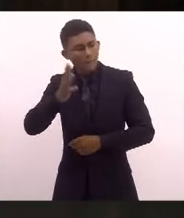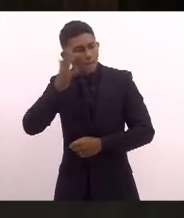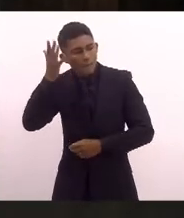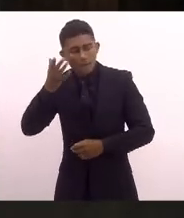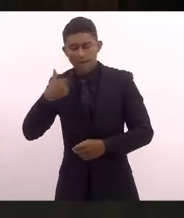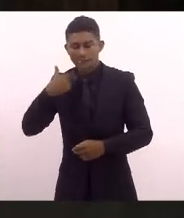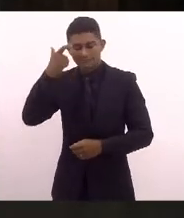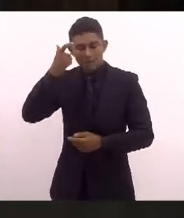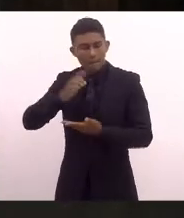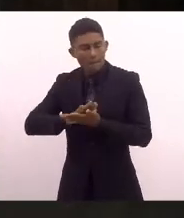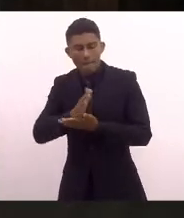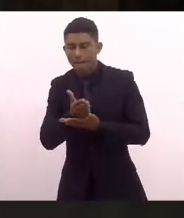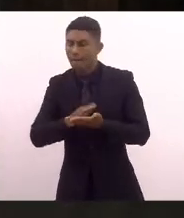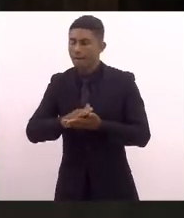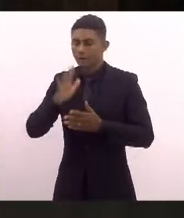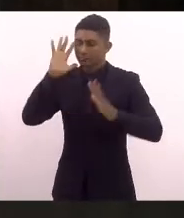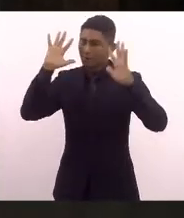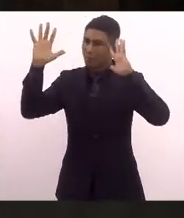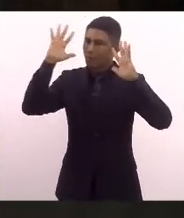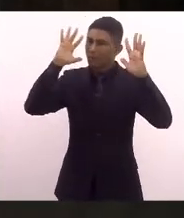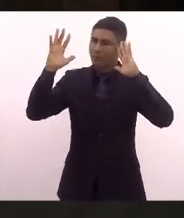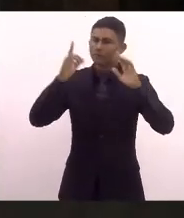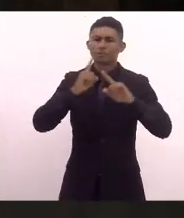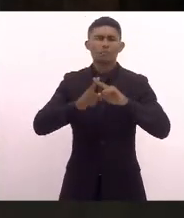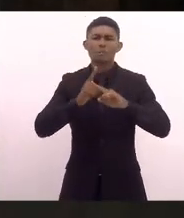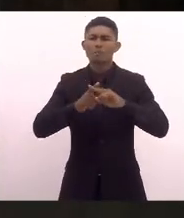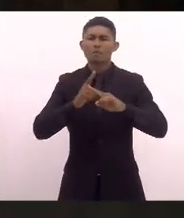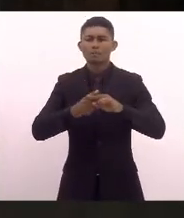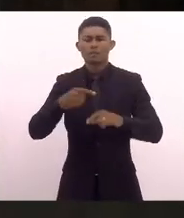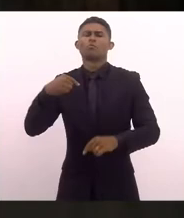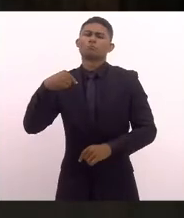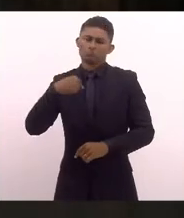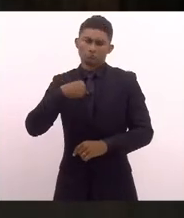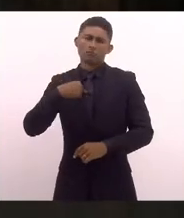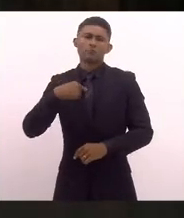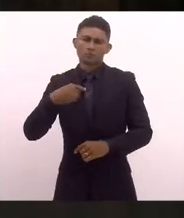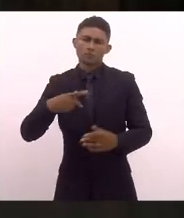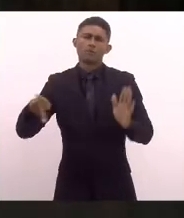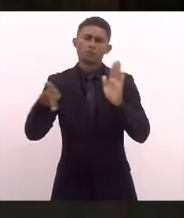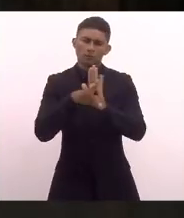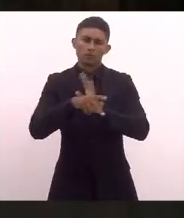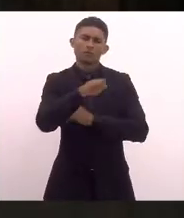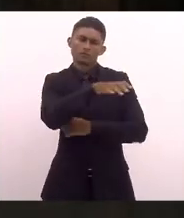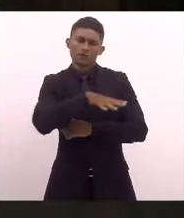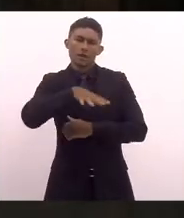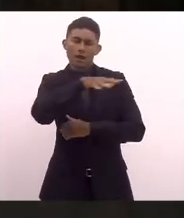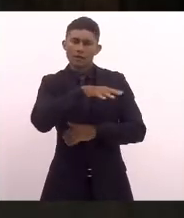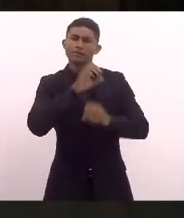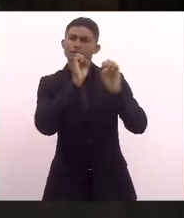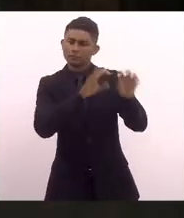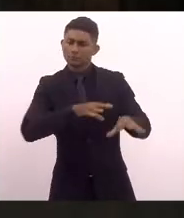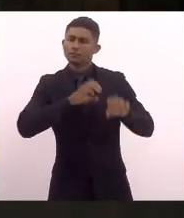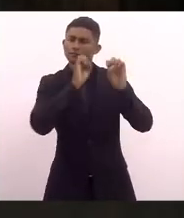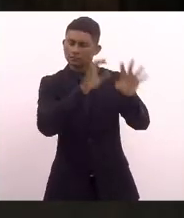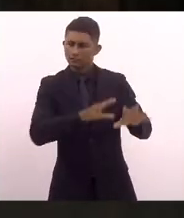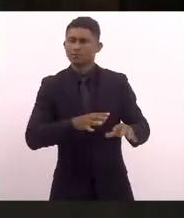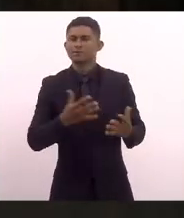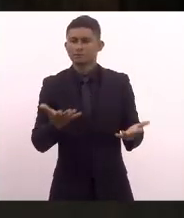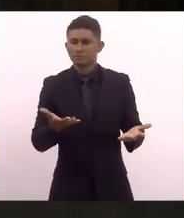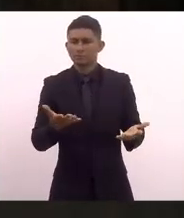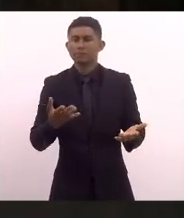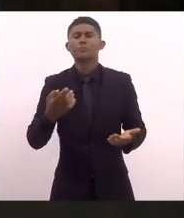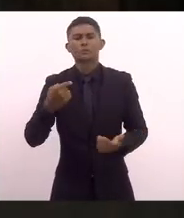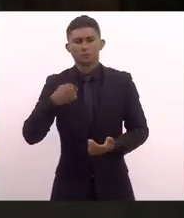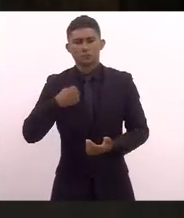não por conta do aprendizado. Eu sou docente, sou da área da educação, mesmo estando à frente da BEM, a